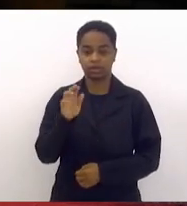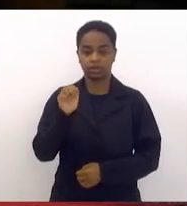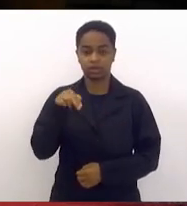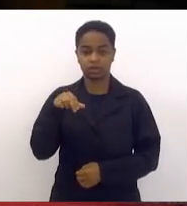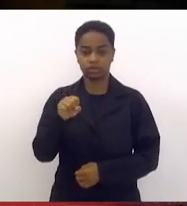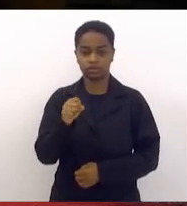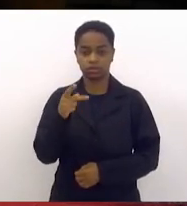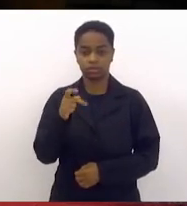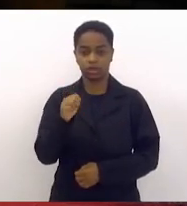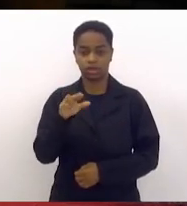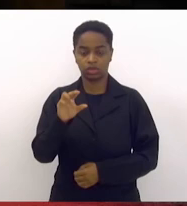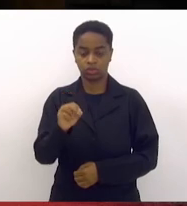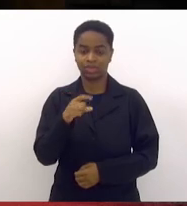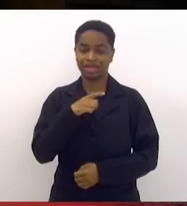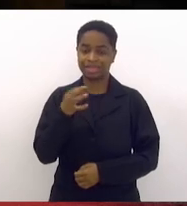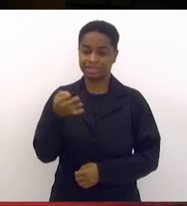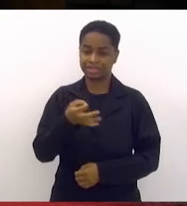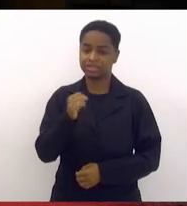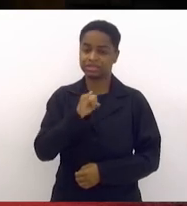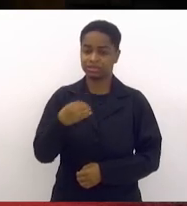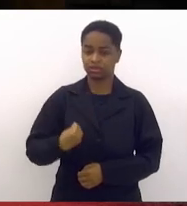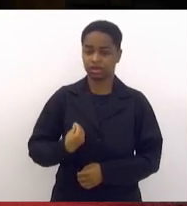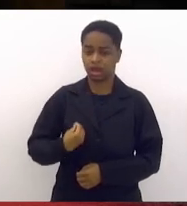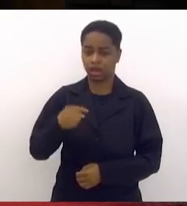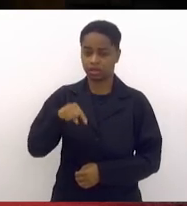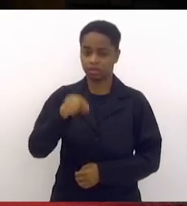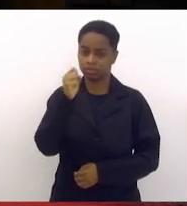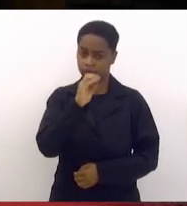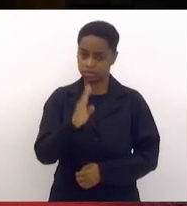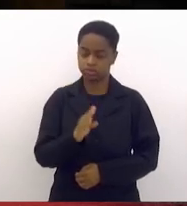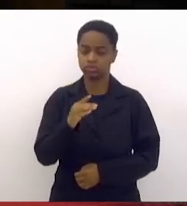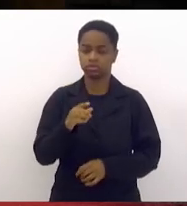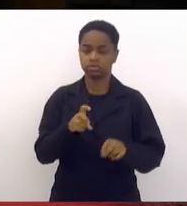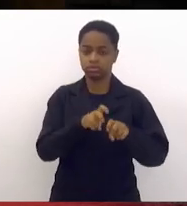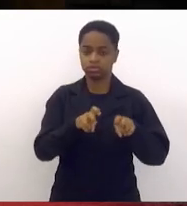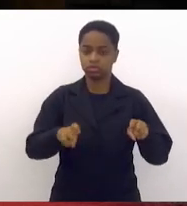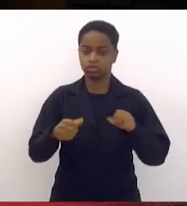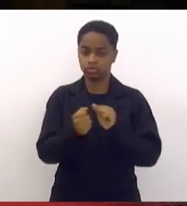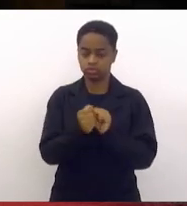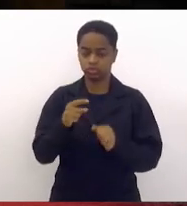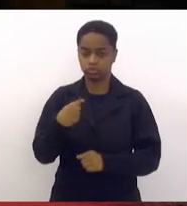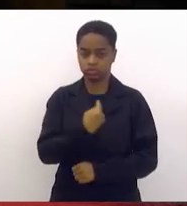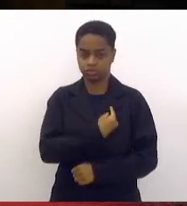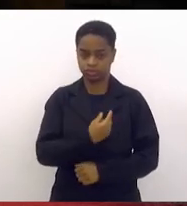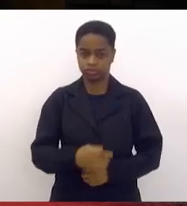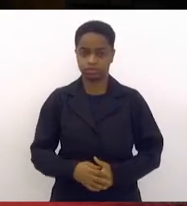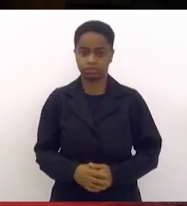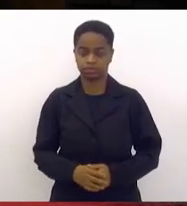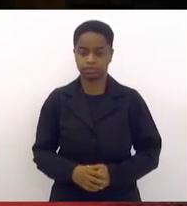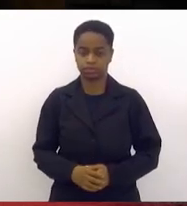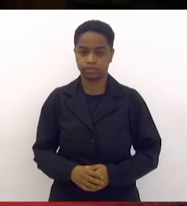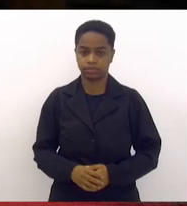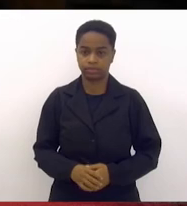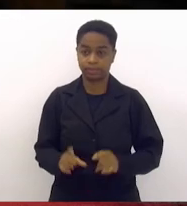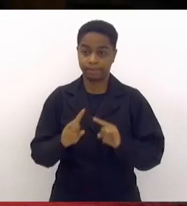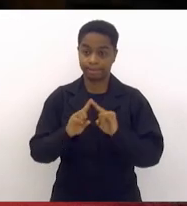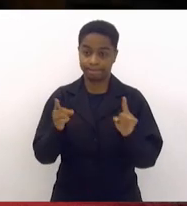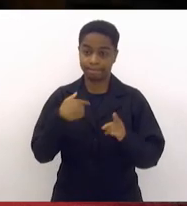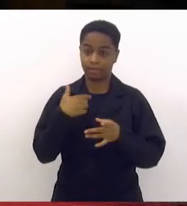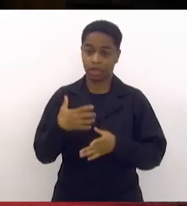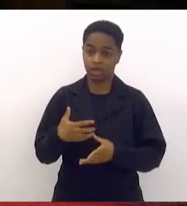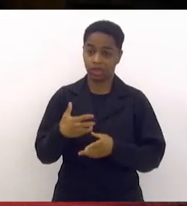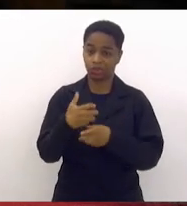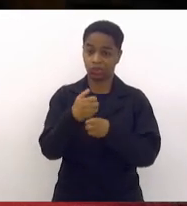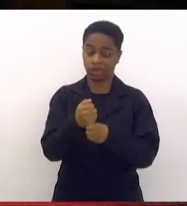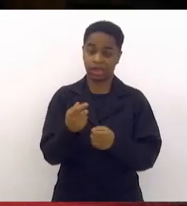certeza que se ele tivesse aqui no Brasil certamente estaria compondo esse dispositivo junto conosco mas eu aqui calculei